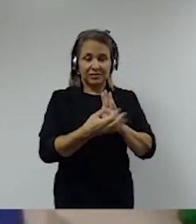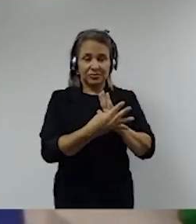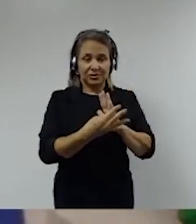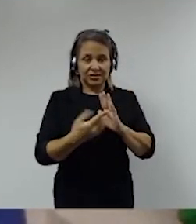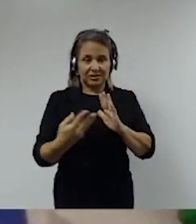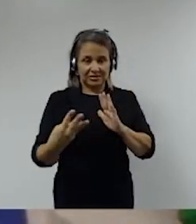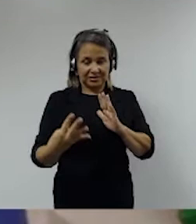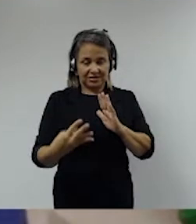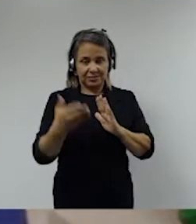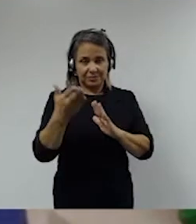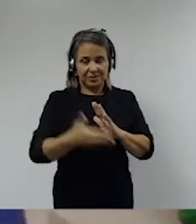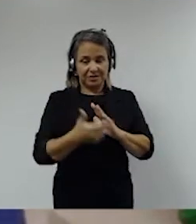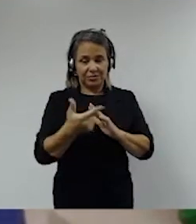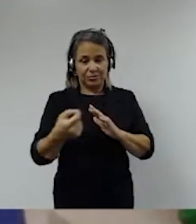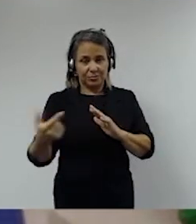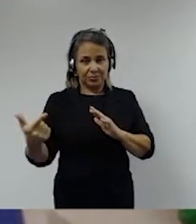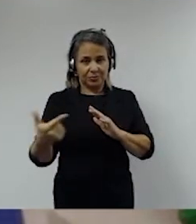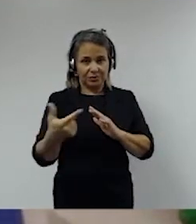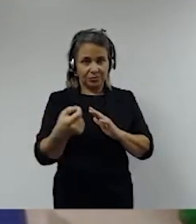1643/2002,